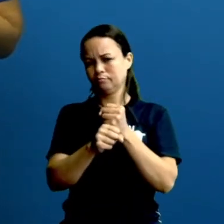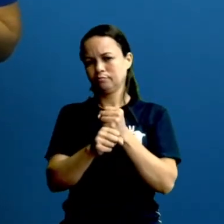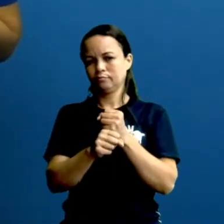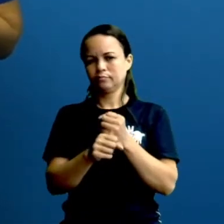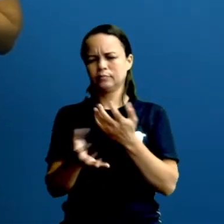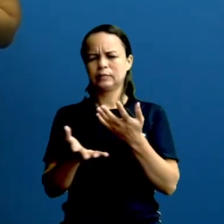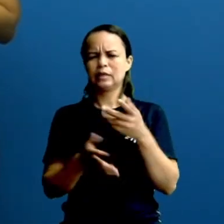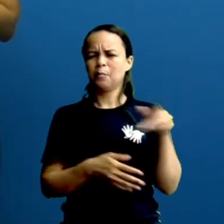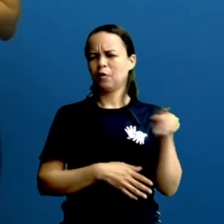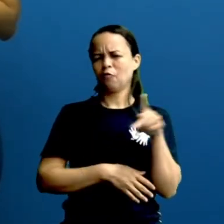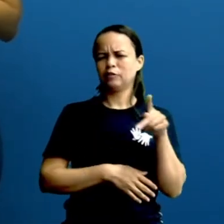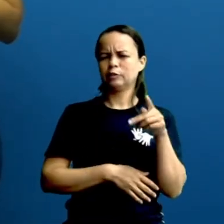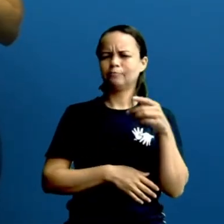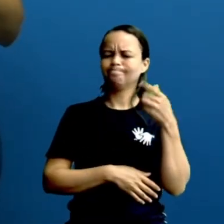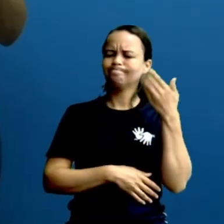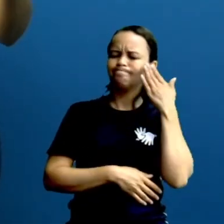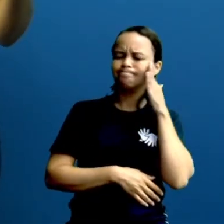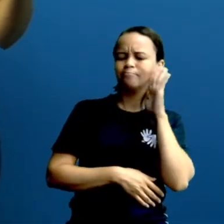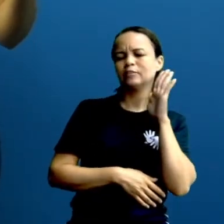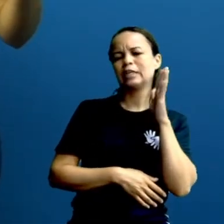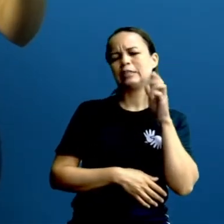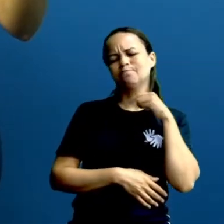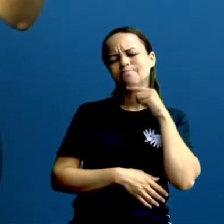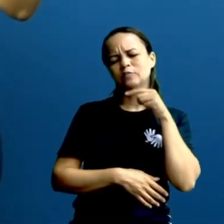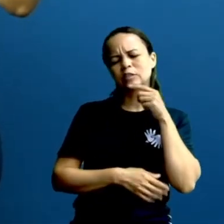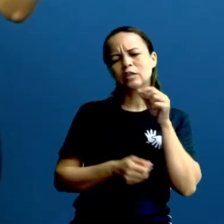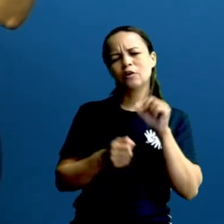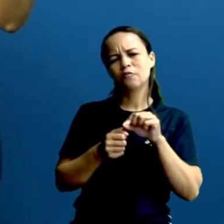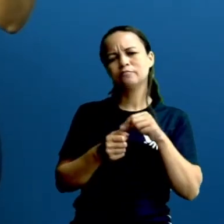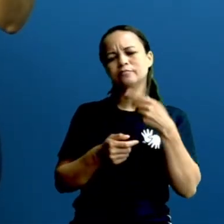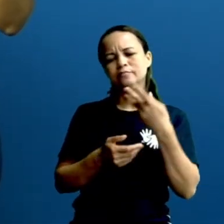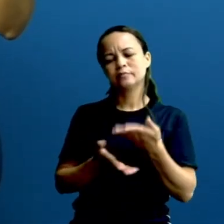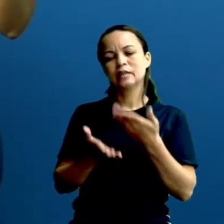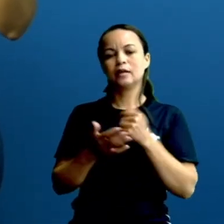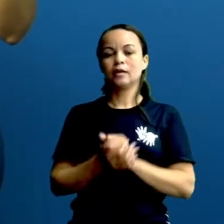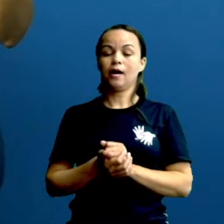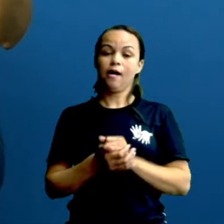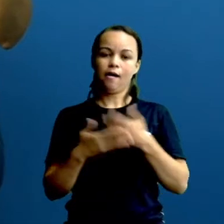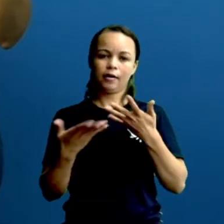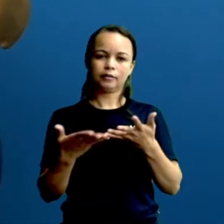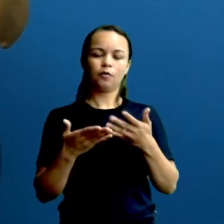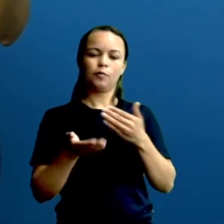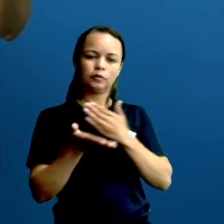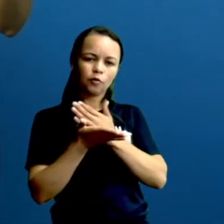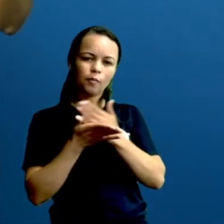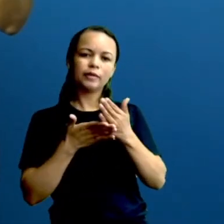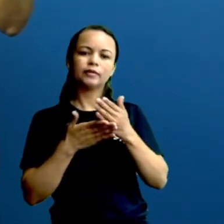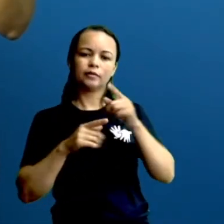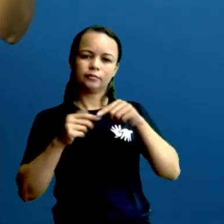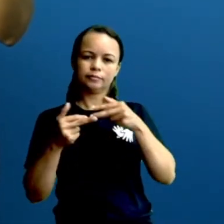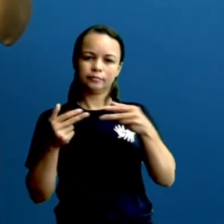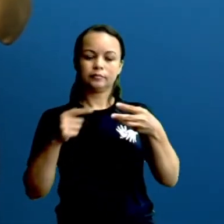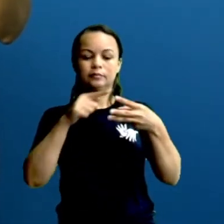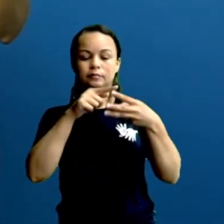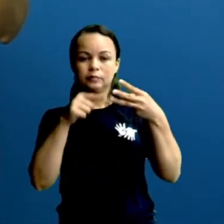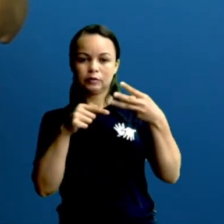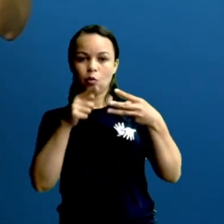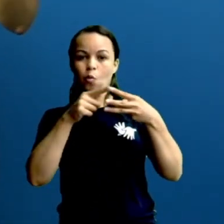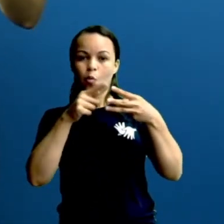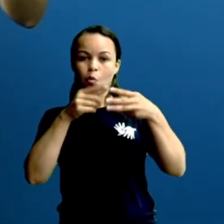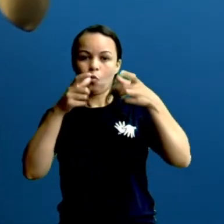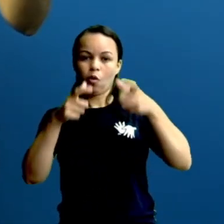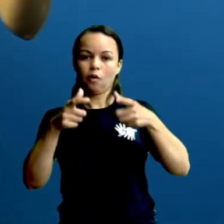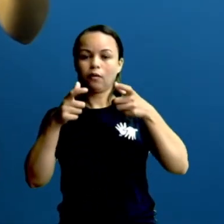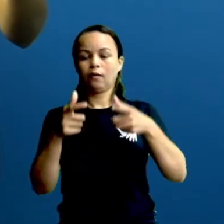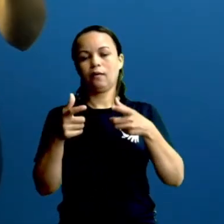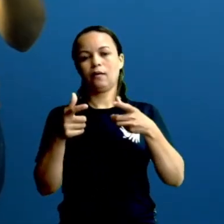professora, não sei se eu consigo fazer. Então, a gente já pode começar a partir desses 3 elementos. Eu tenho um local, que